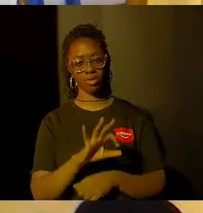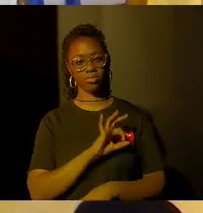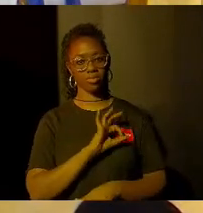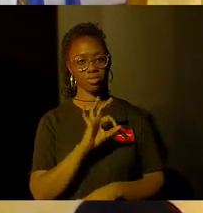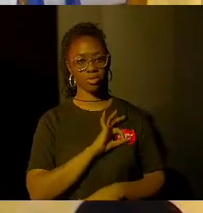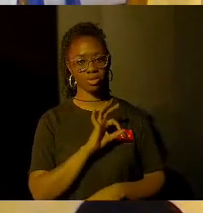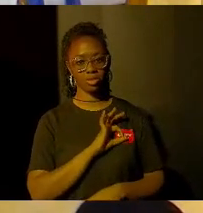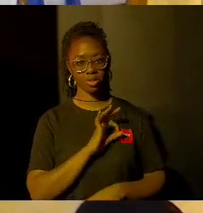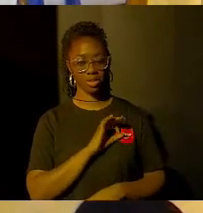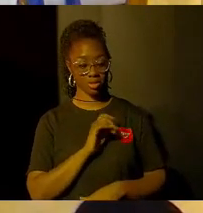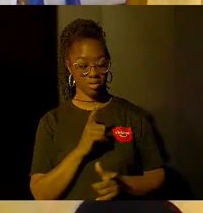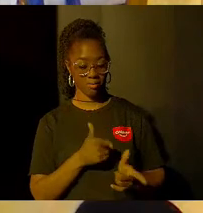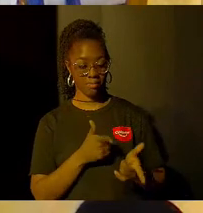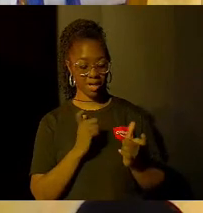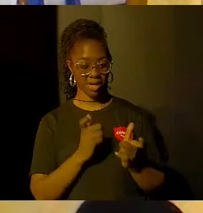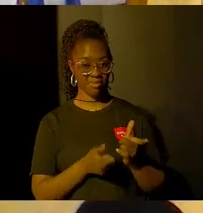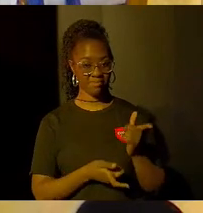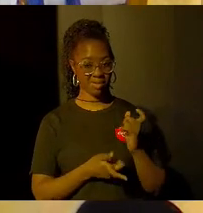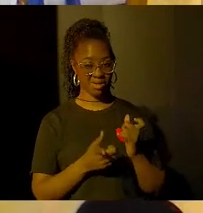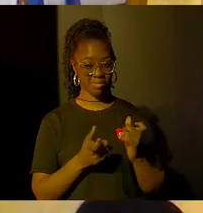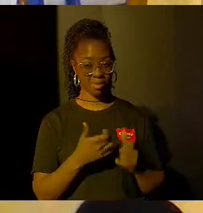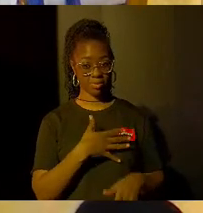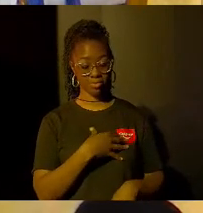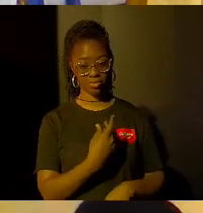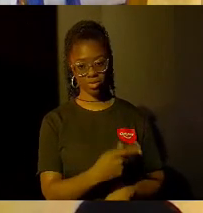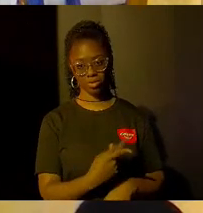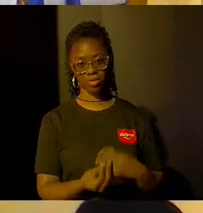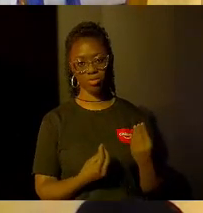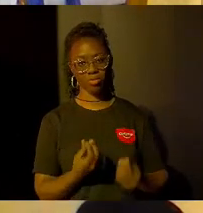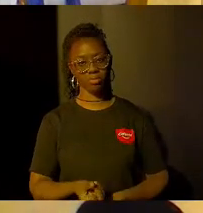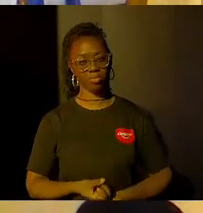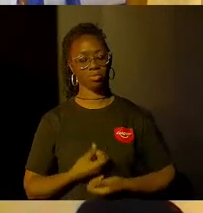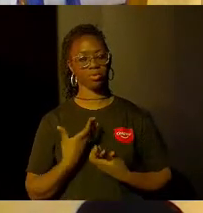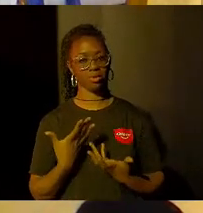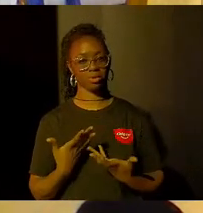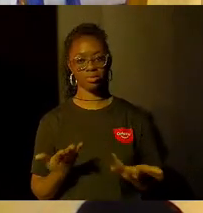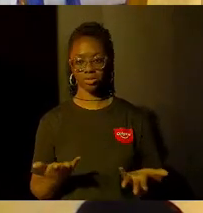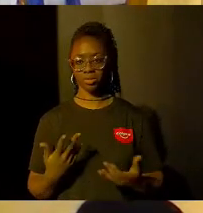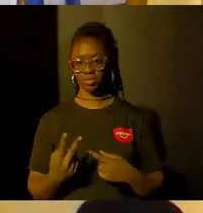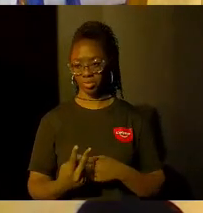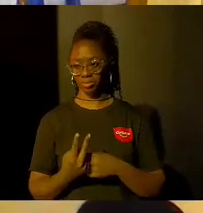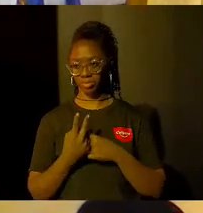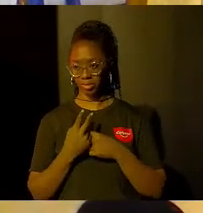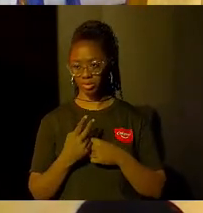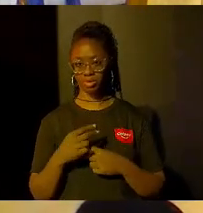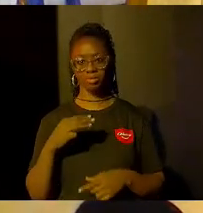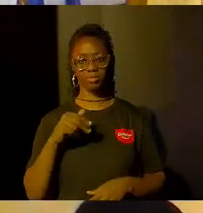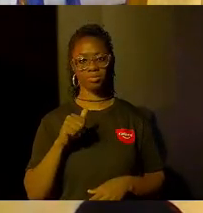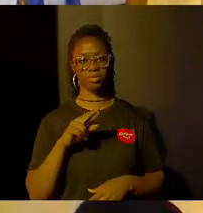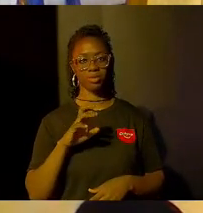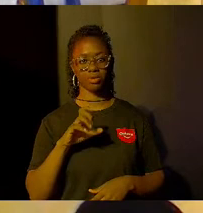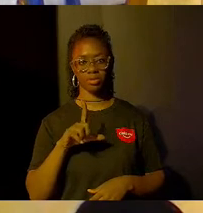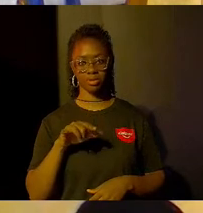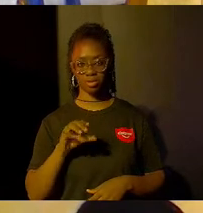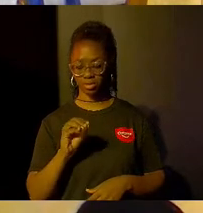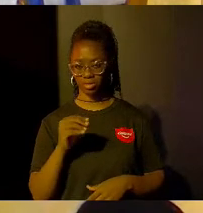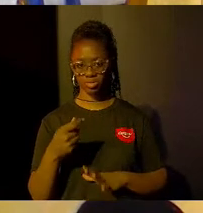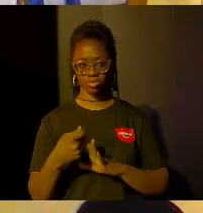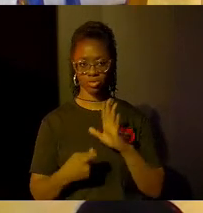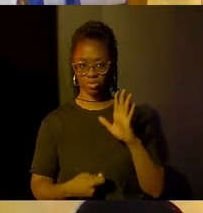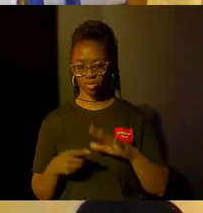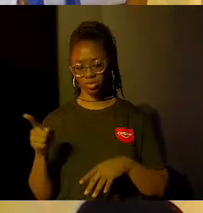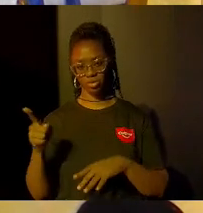policiais que acabaram de assassinar o filho dela como é que eu faço isso de modo poético Eu peço emprestado para o Marcelino Freire o texto dele